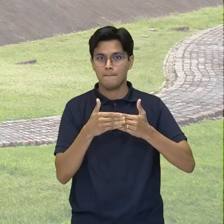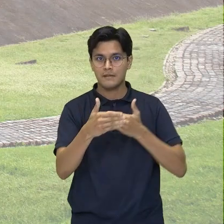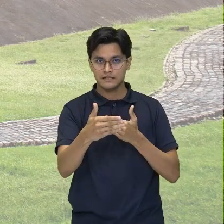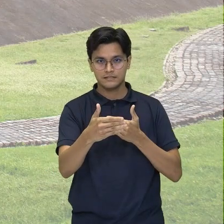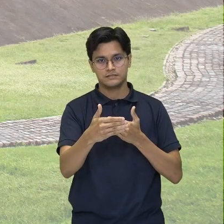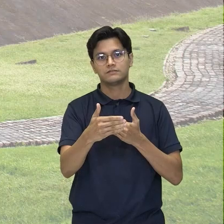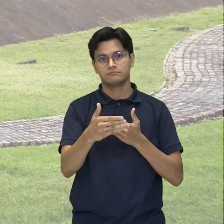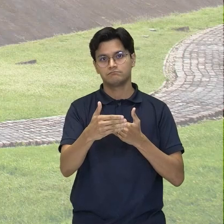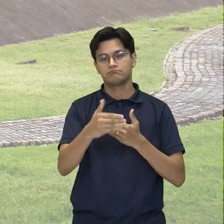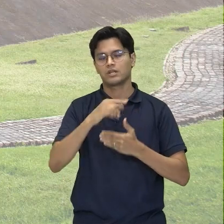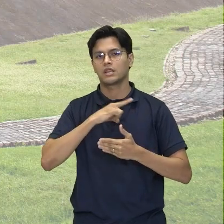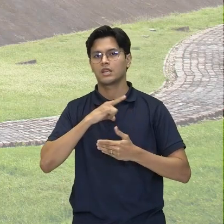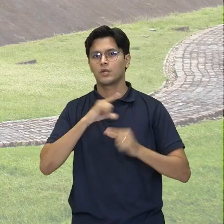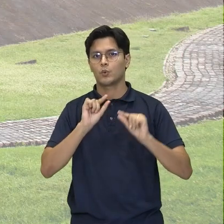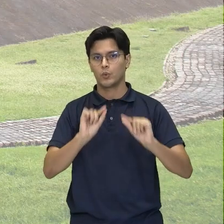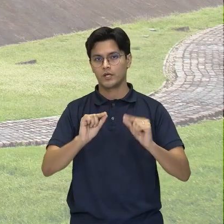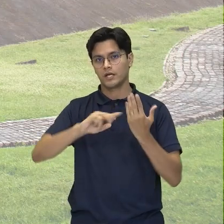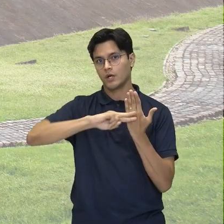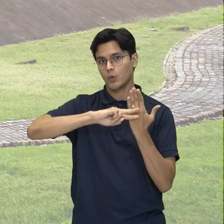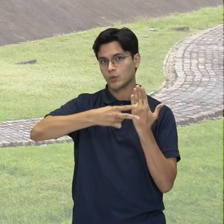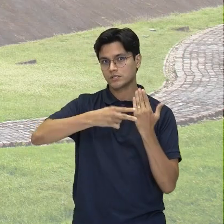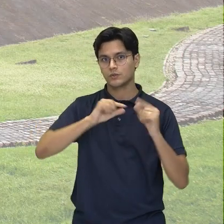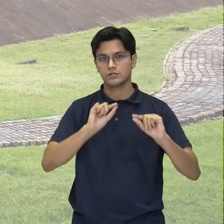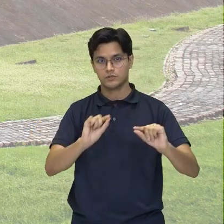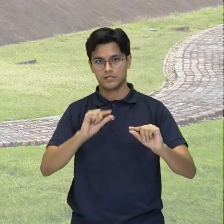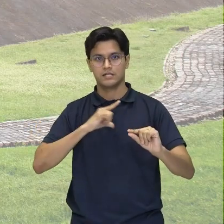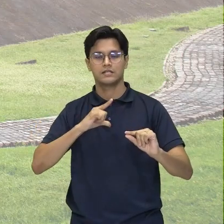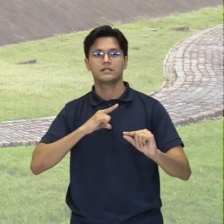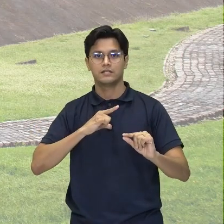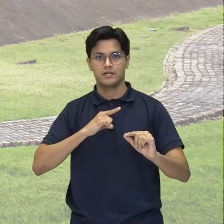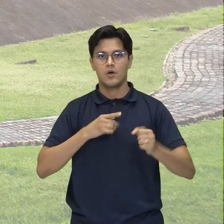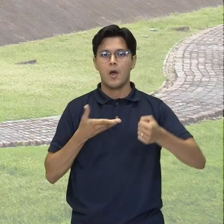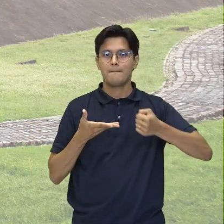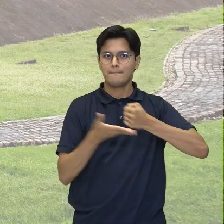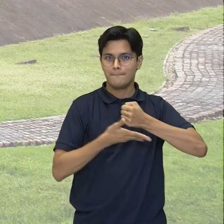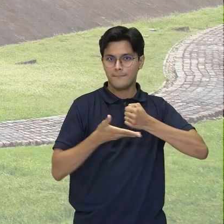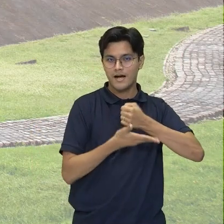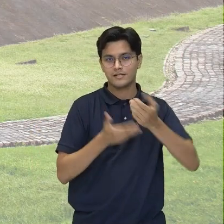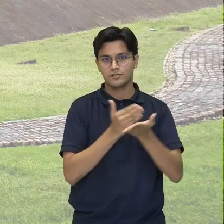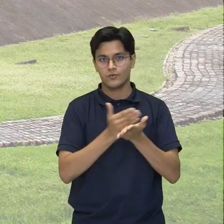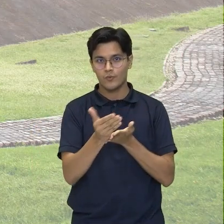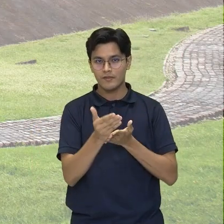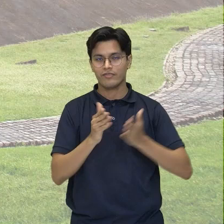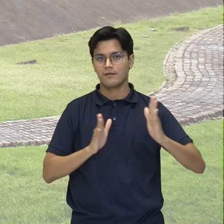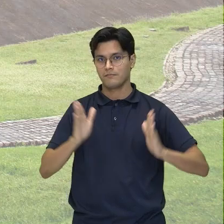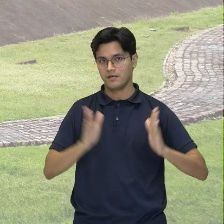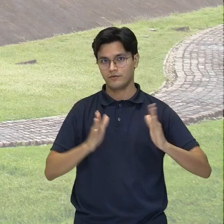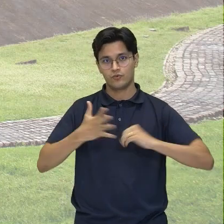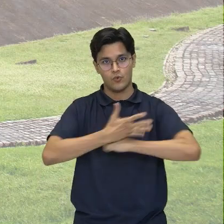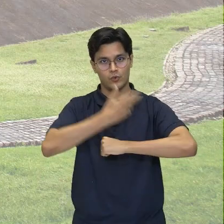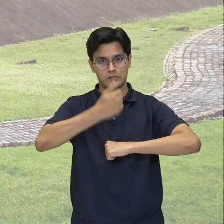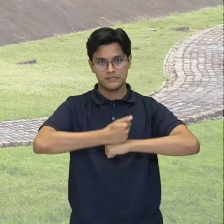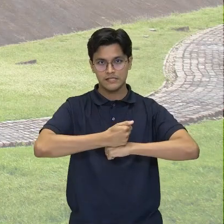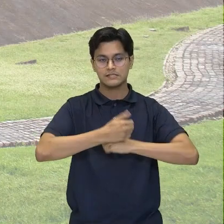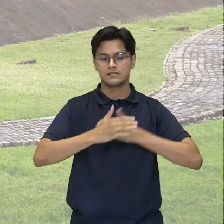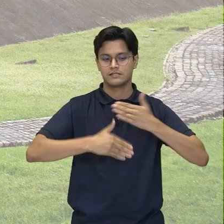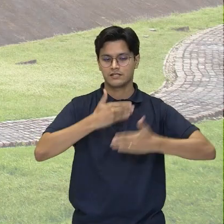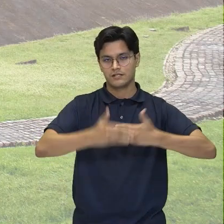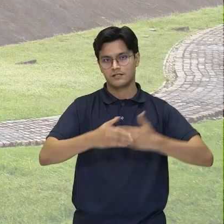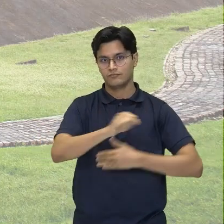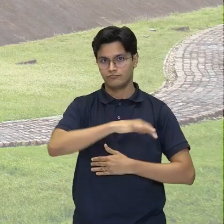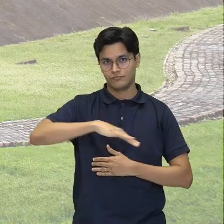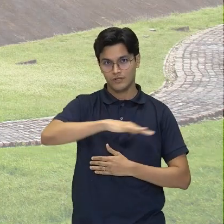localidade, a partir daqui nós temos a pedra fundamental para o início da colonização na região. Então,